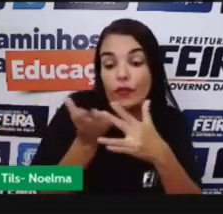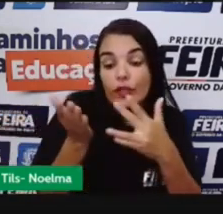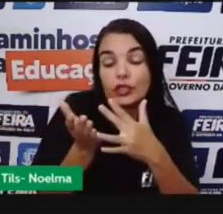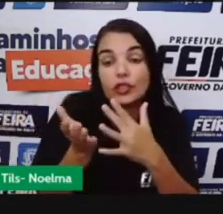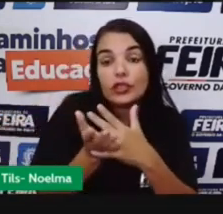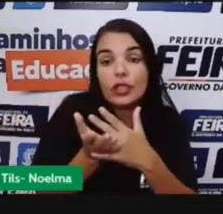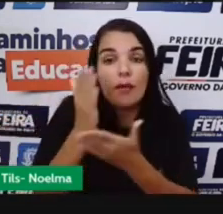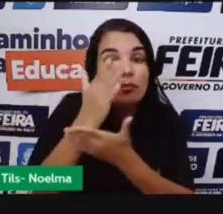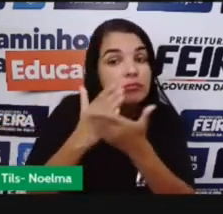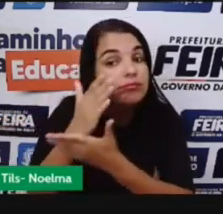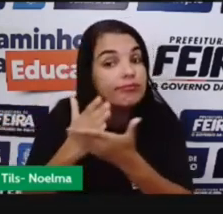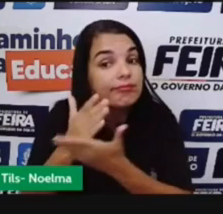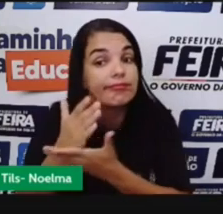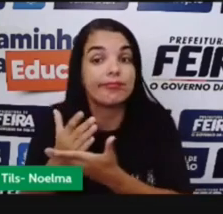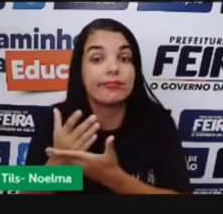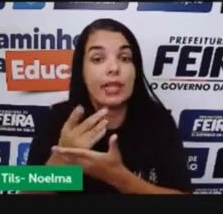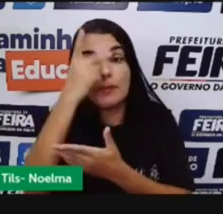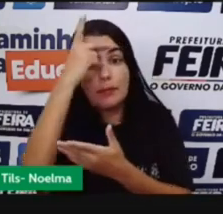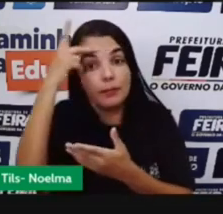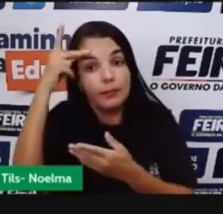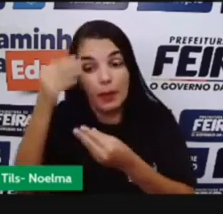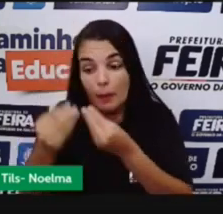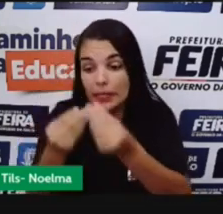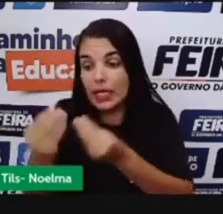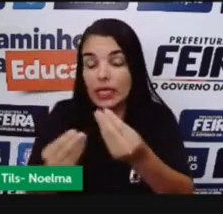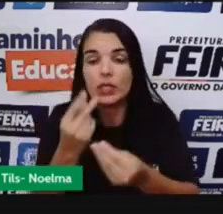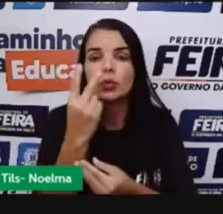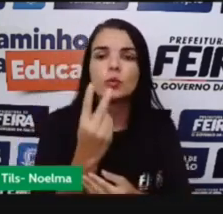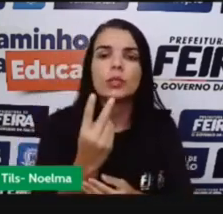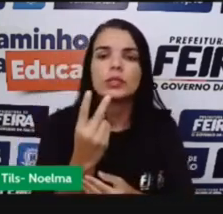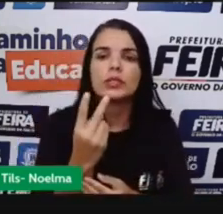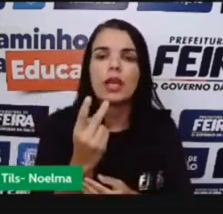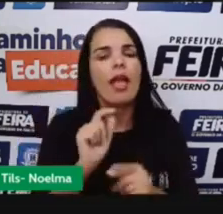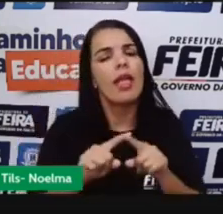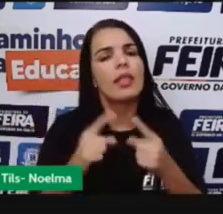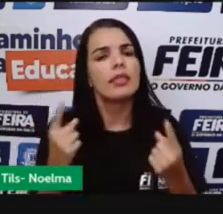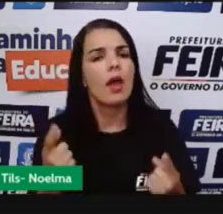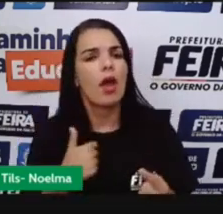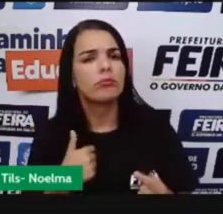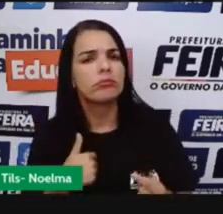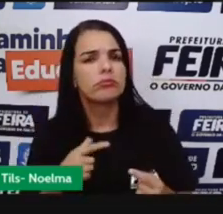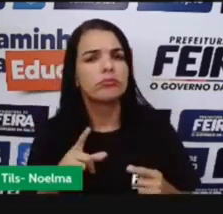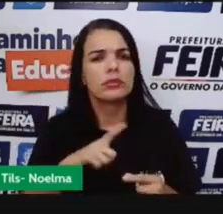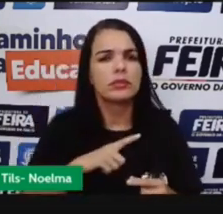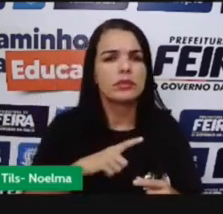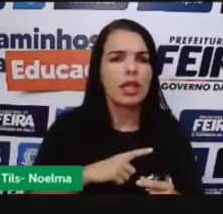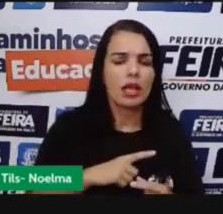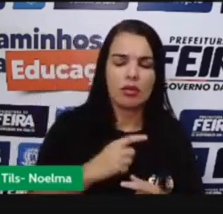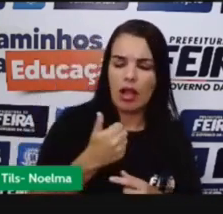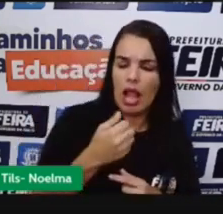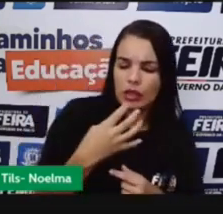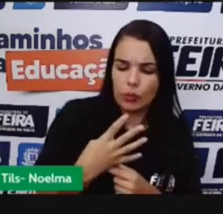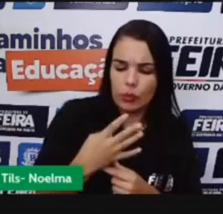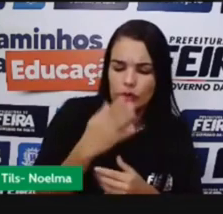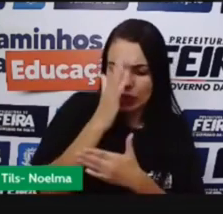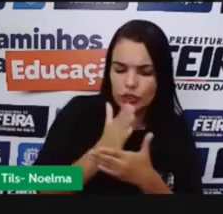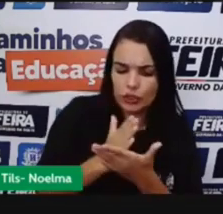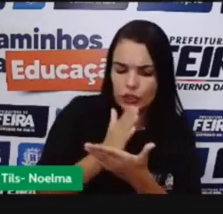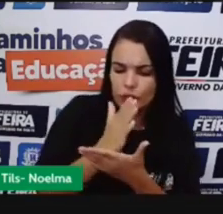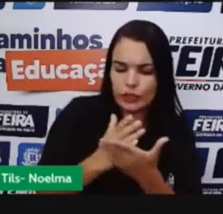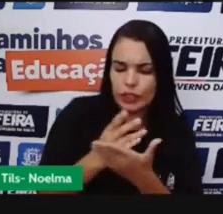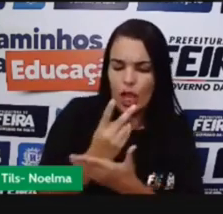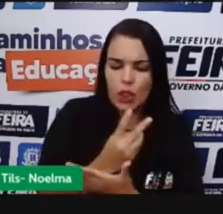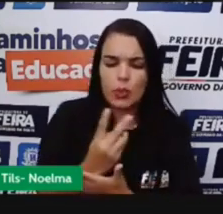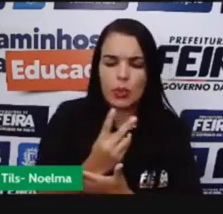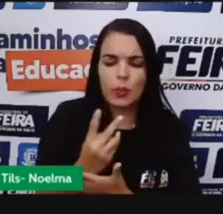vai dividir em pessoas. Quantas pessoas? Duas pessoas aqui. Então, 14 balas divididas para duas